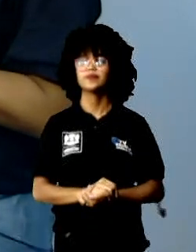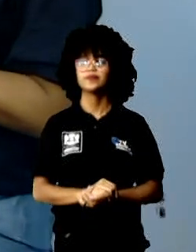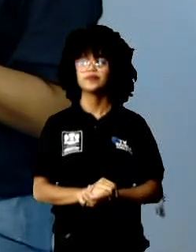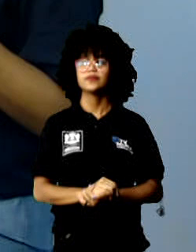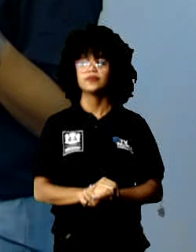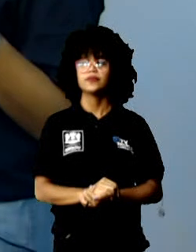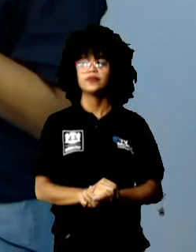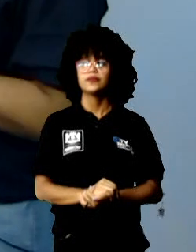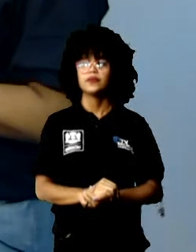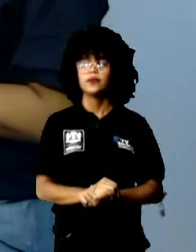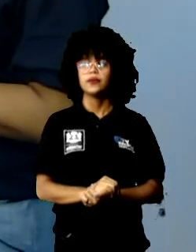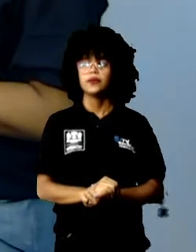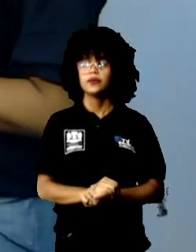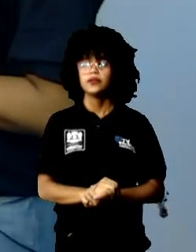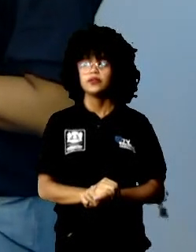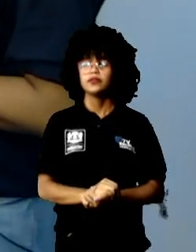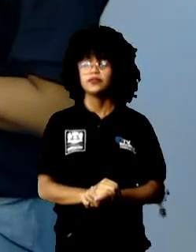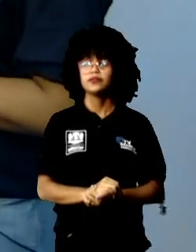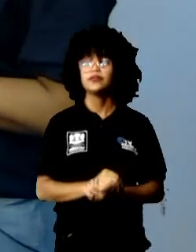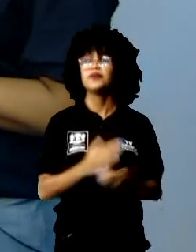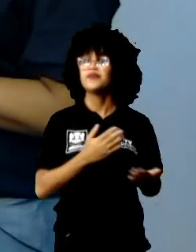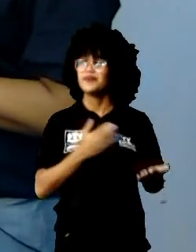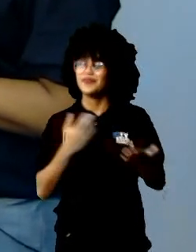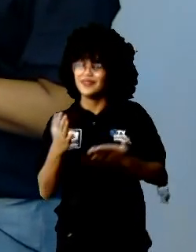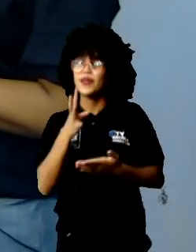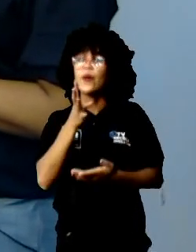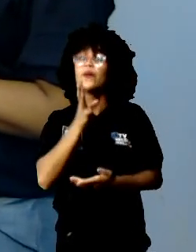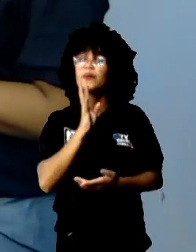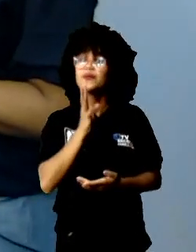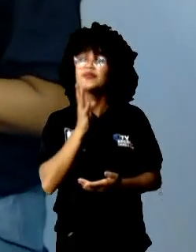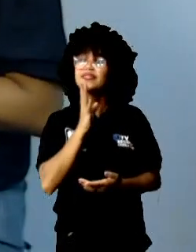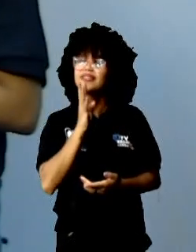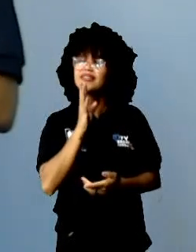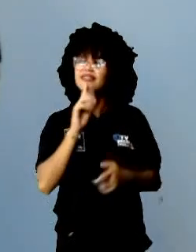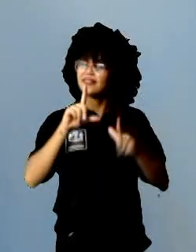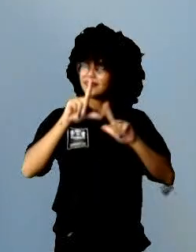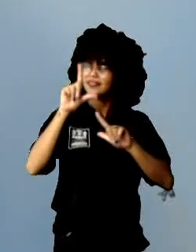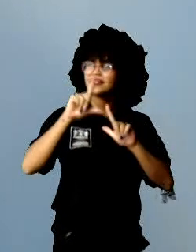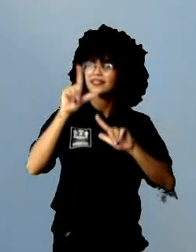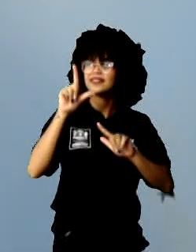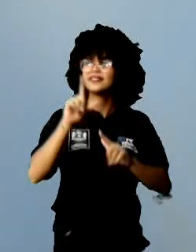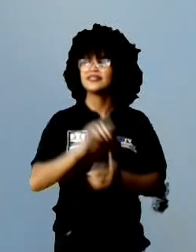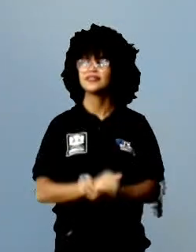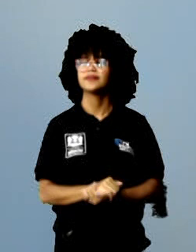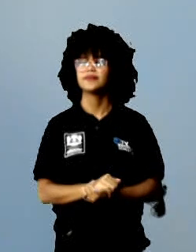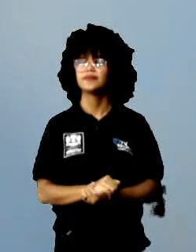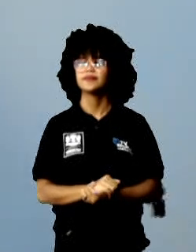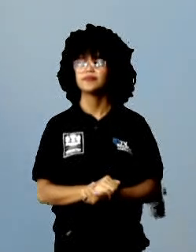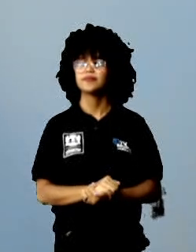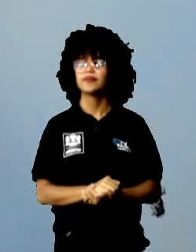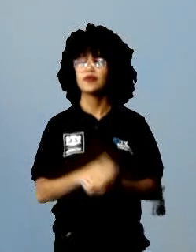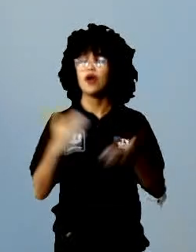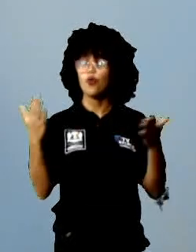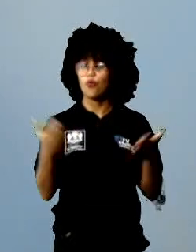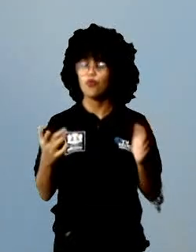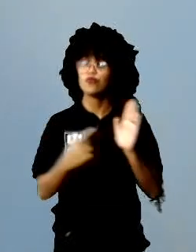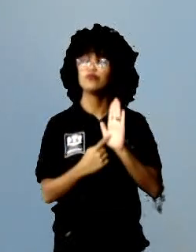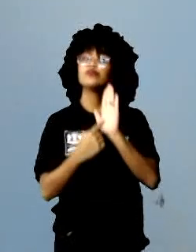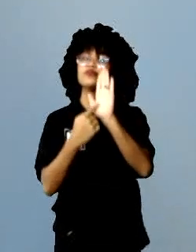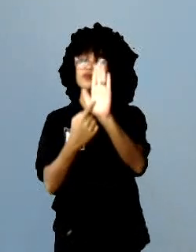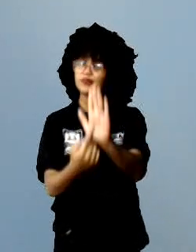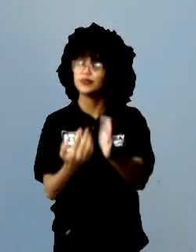Olha aí vamos conhecer essas letras agora eu vou apresentar para